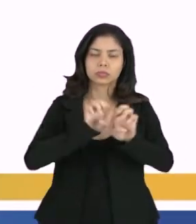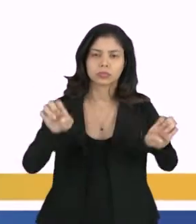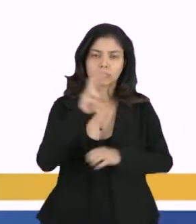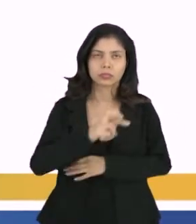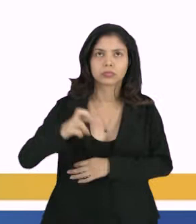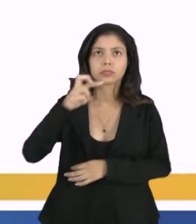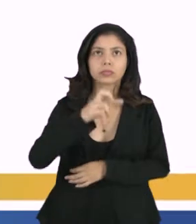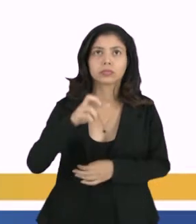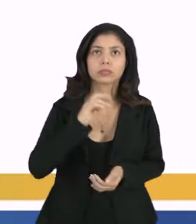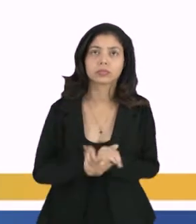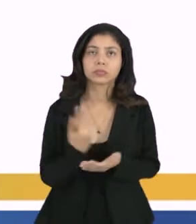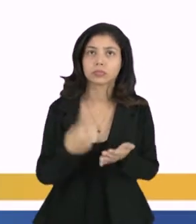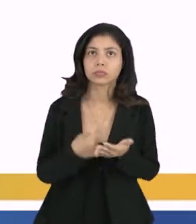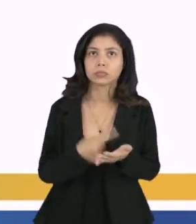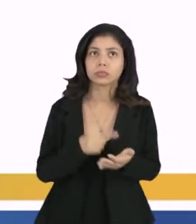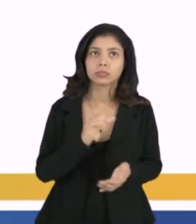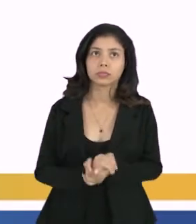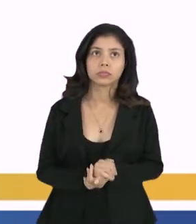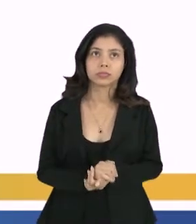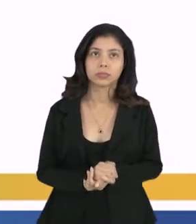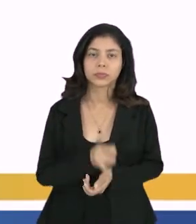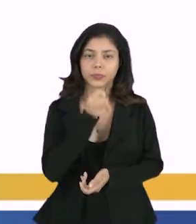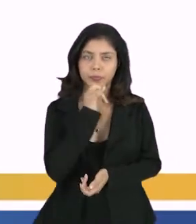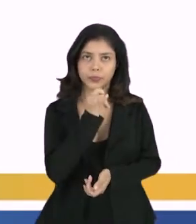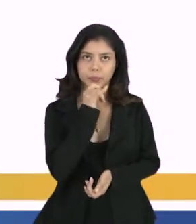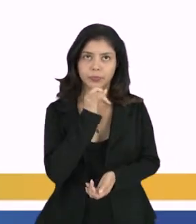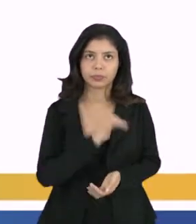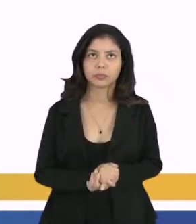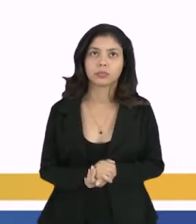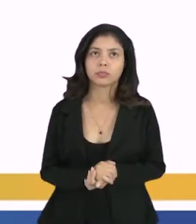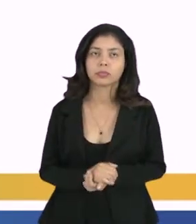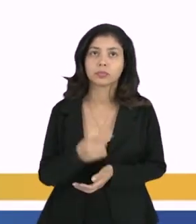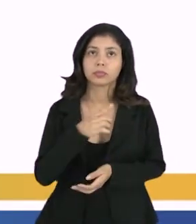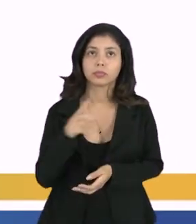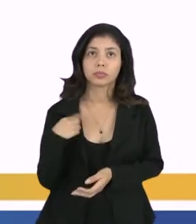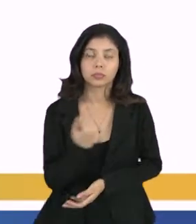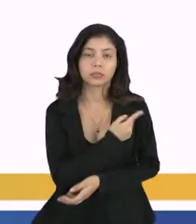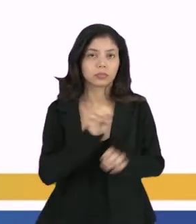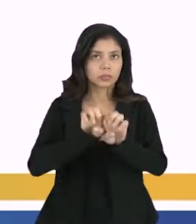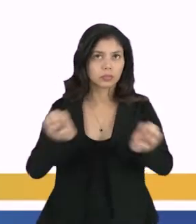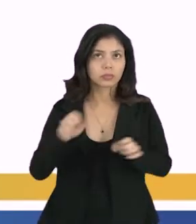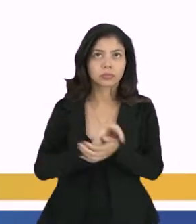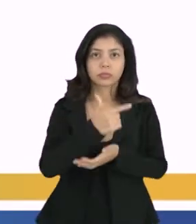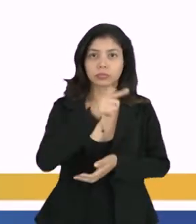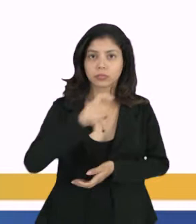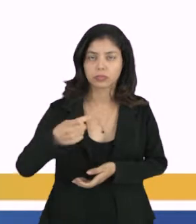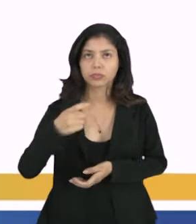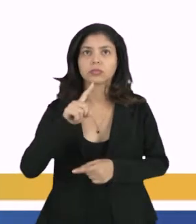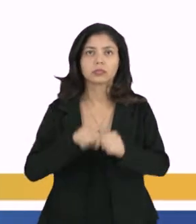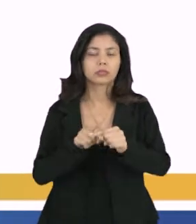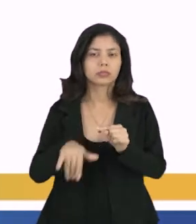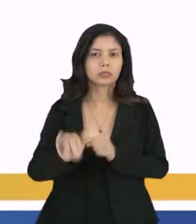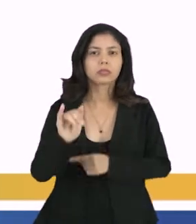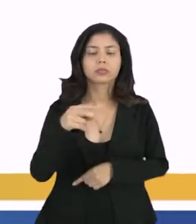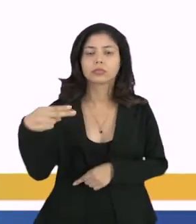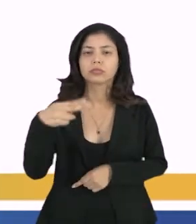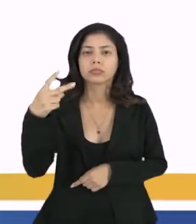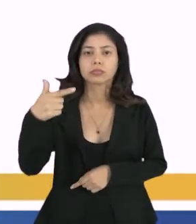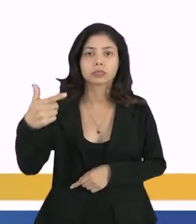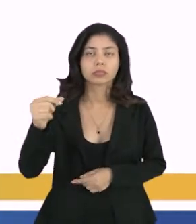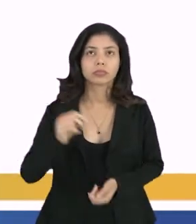equação analisada é considerada uma solução. Então, por exemplo, vamos tomar a equação 2x mais y igual a